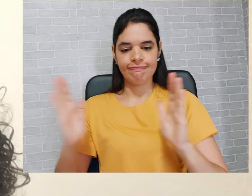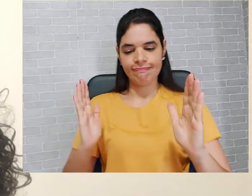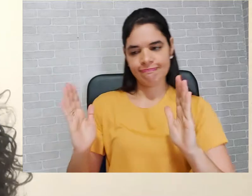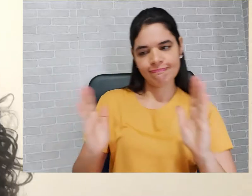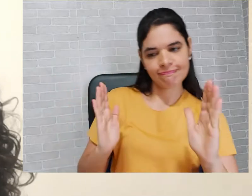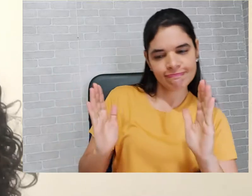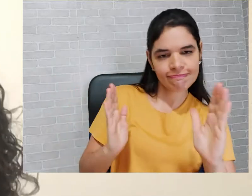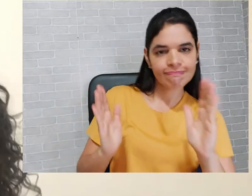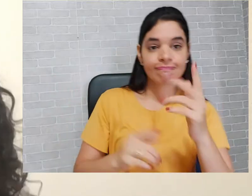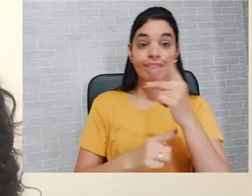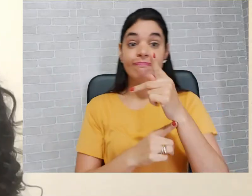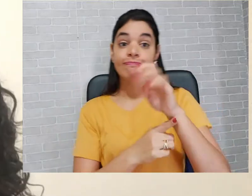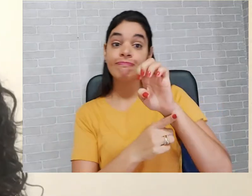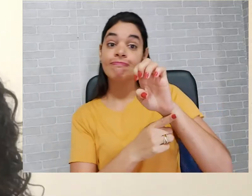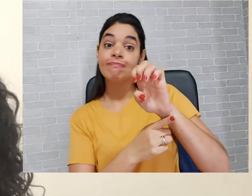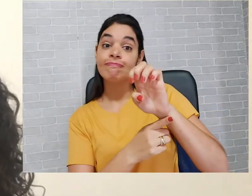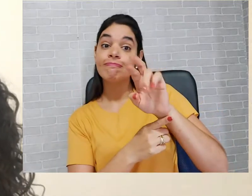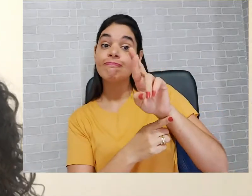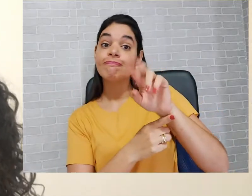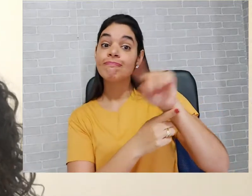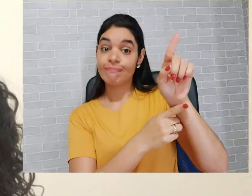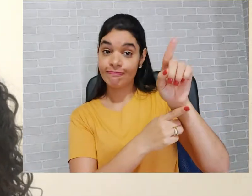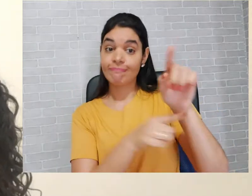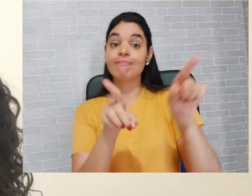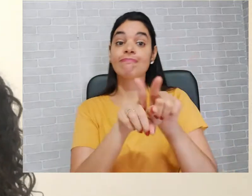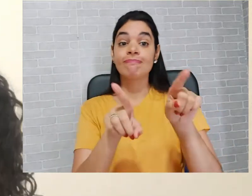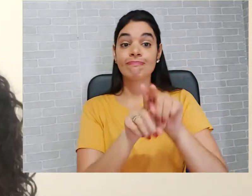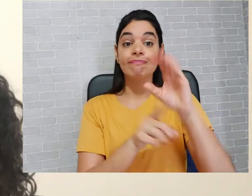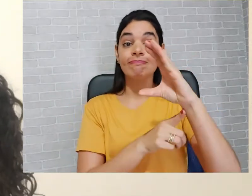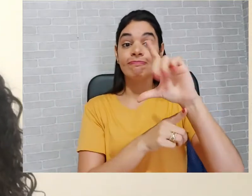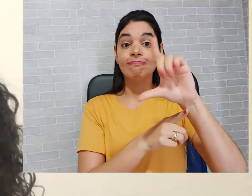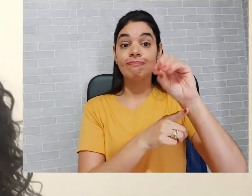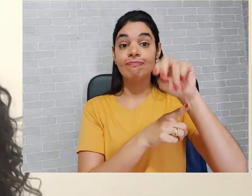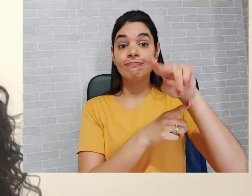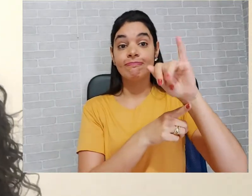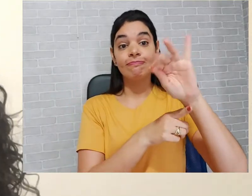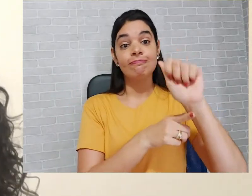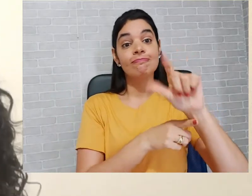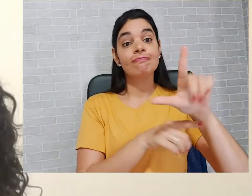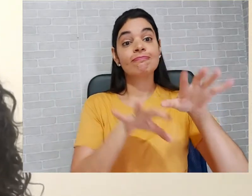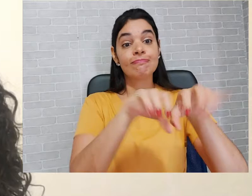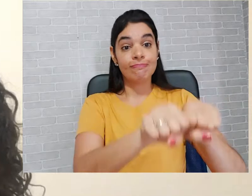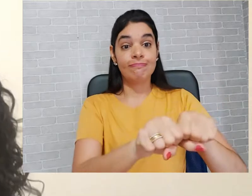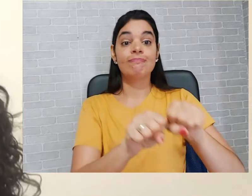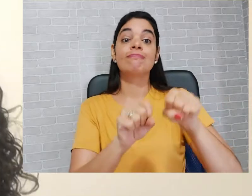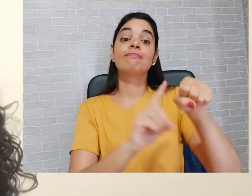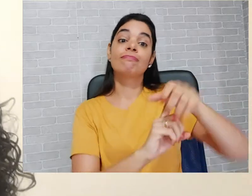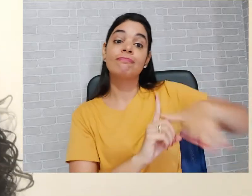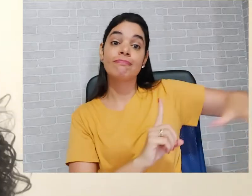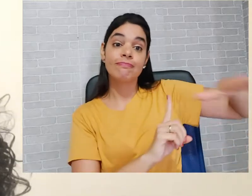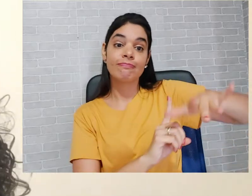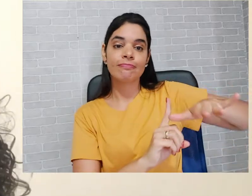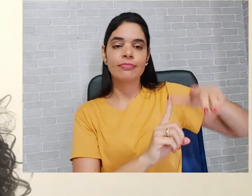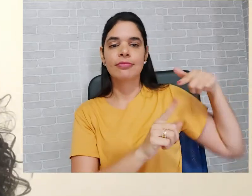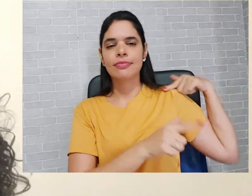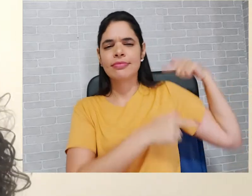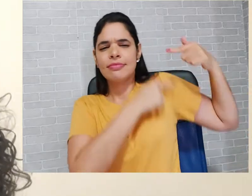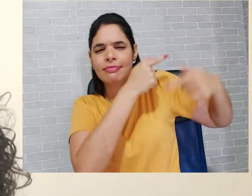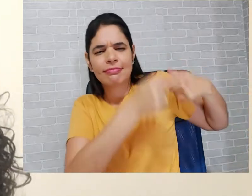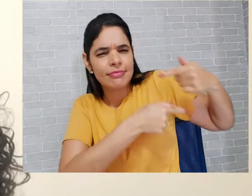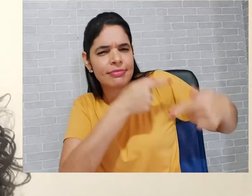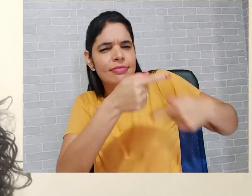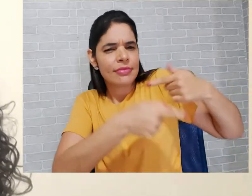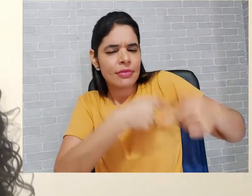pré-colonial e colonial das Antilhas. Inclusive, por serem transmitidos oralmente, de geração em